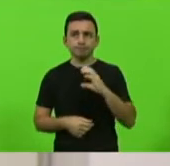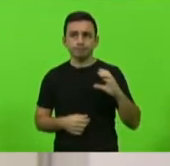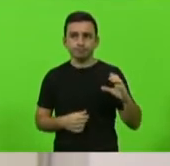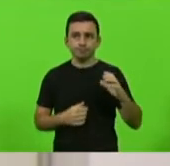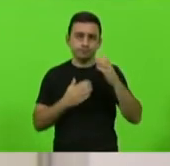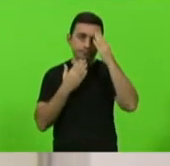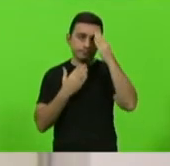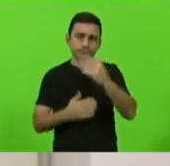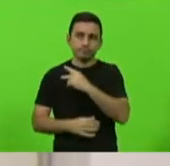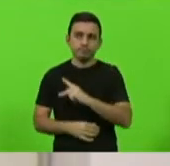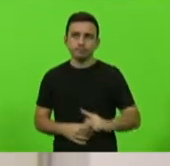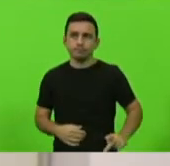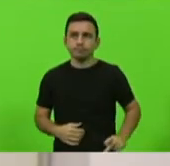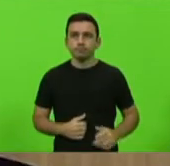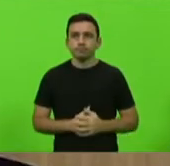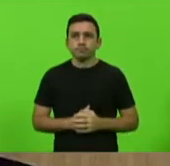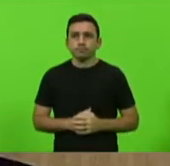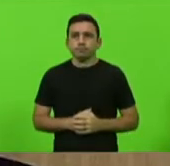Obrigado, senhor presidente.